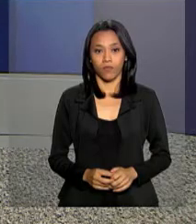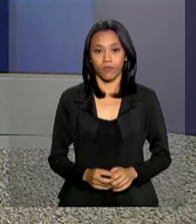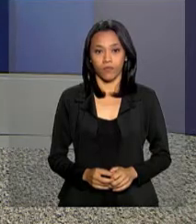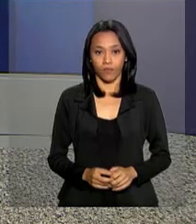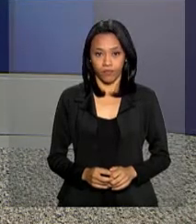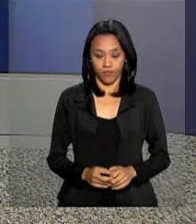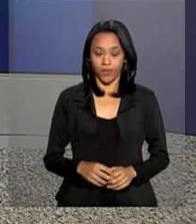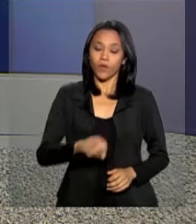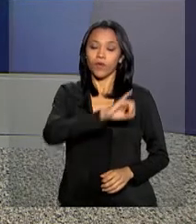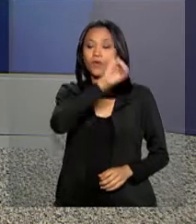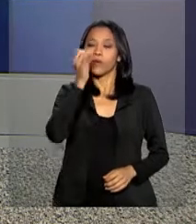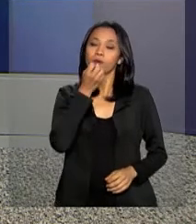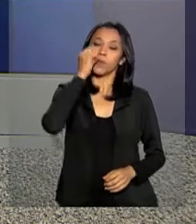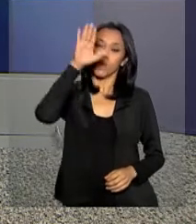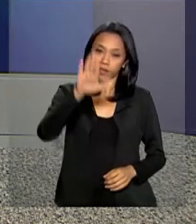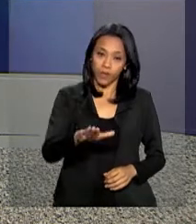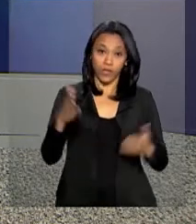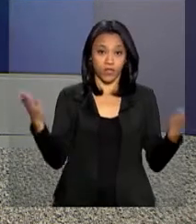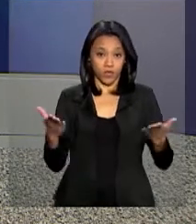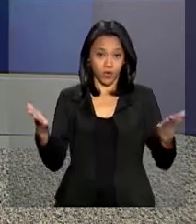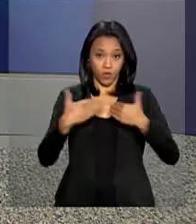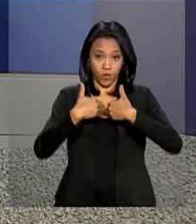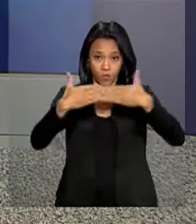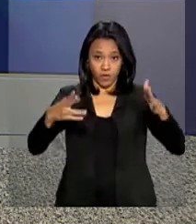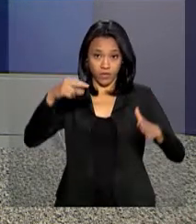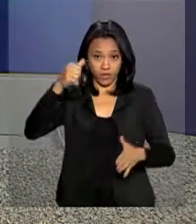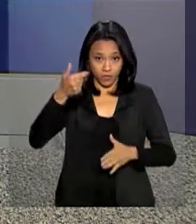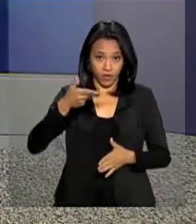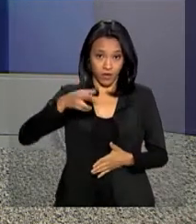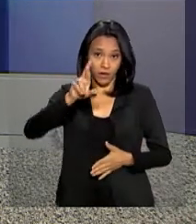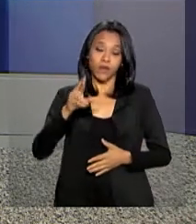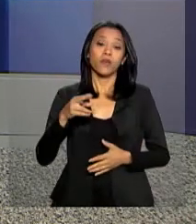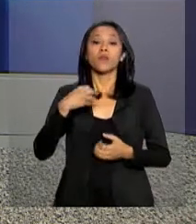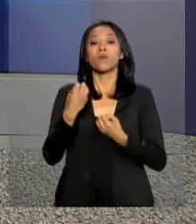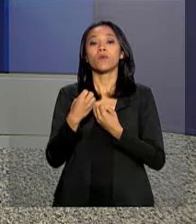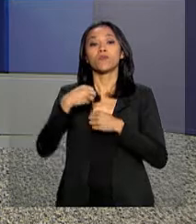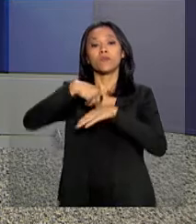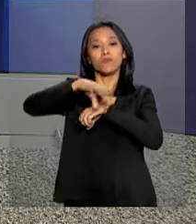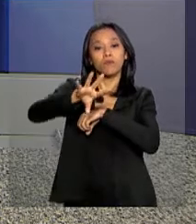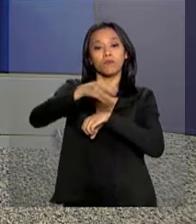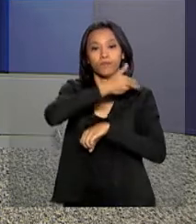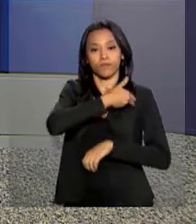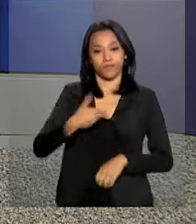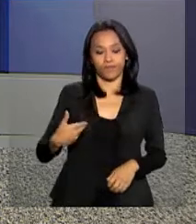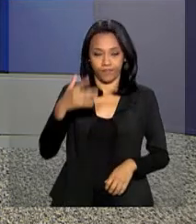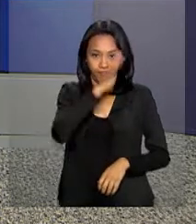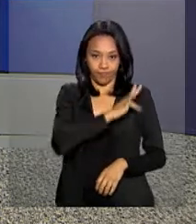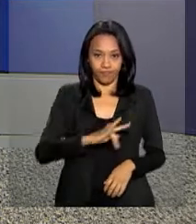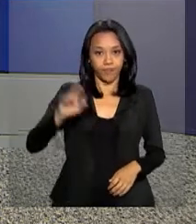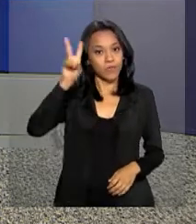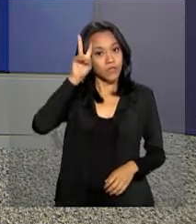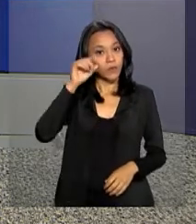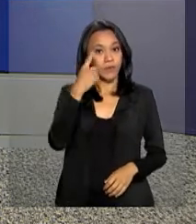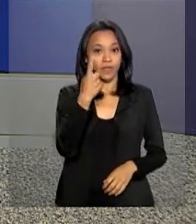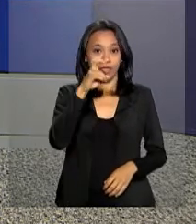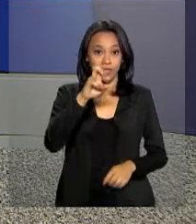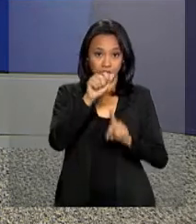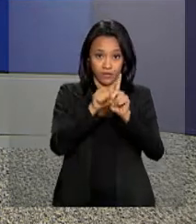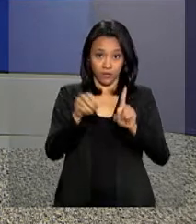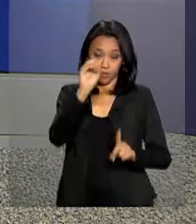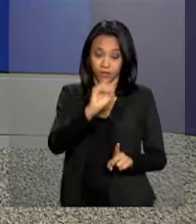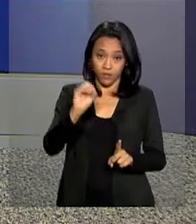olá boa tarde começa agora o repórter nbr com as notícias do governo federal desta segunda feira 15 de outubro